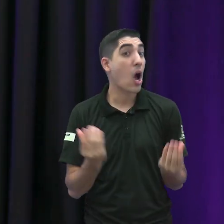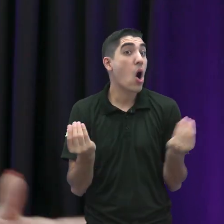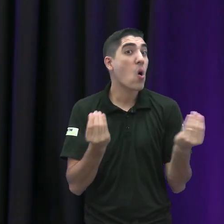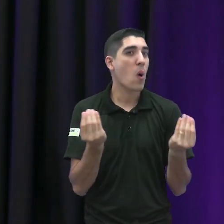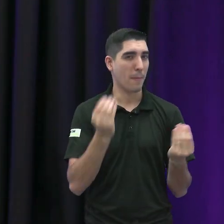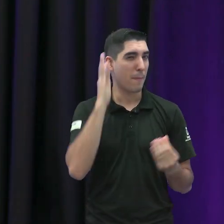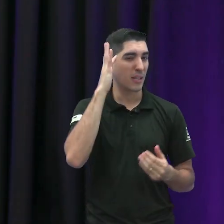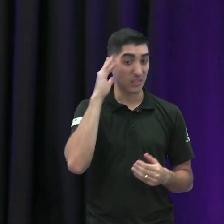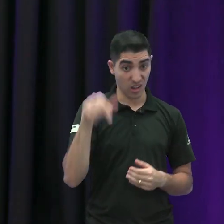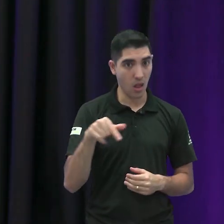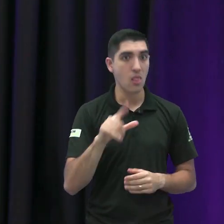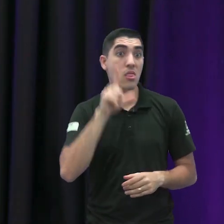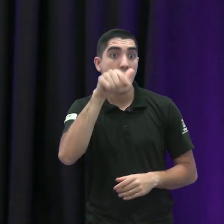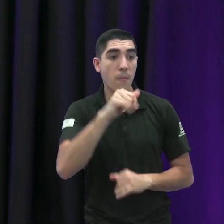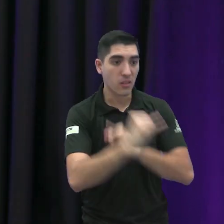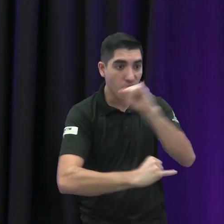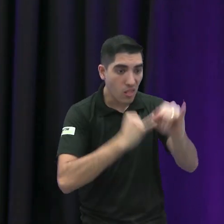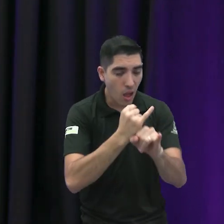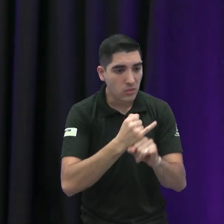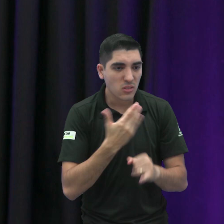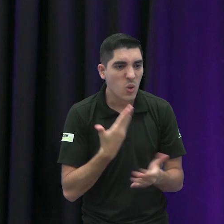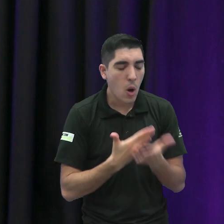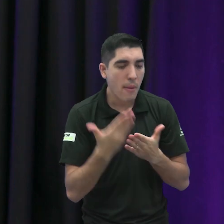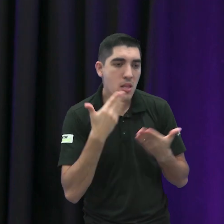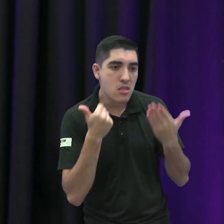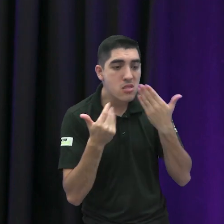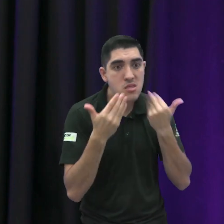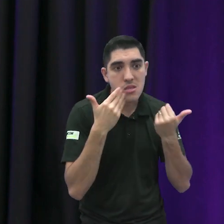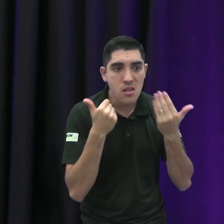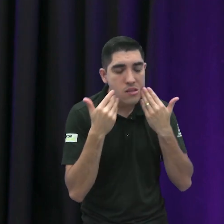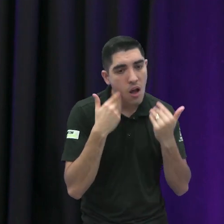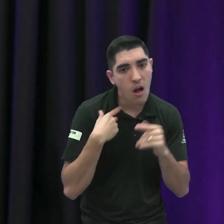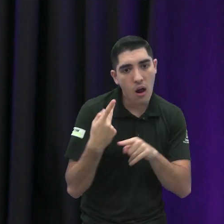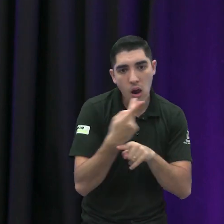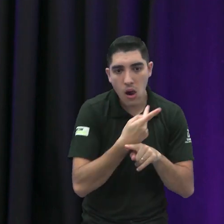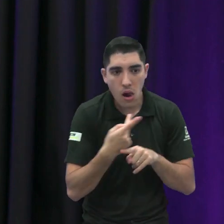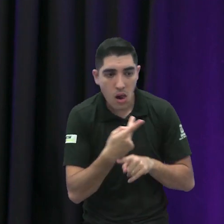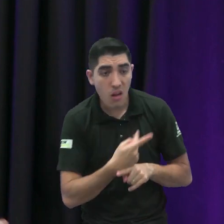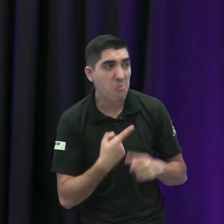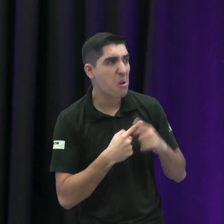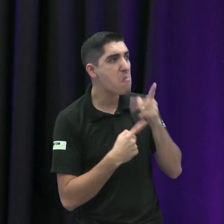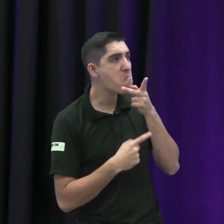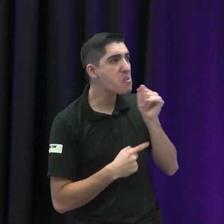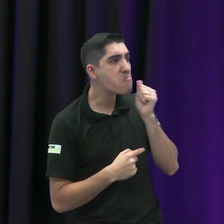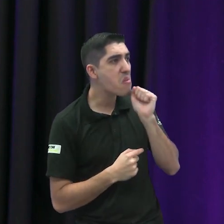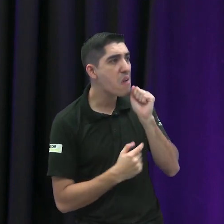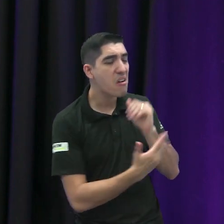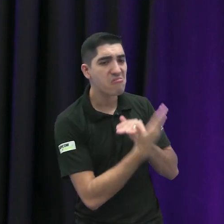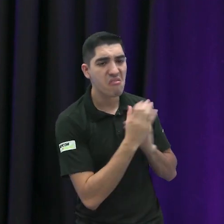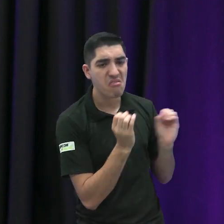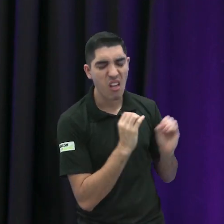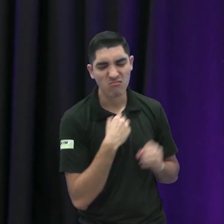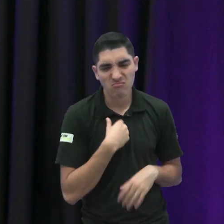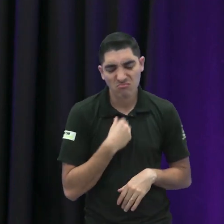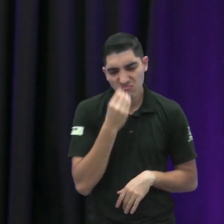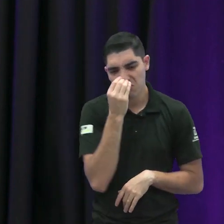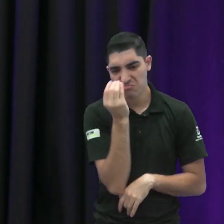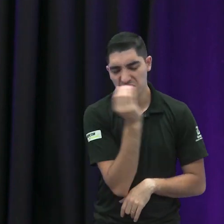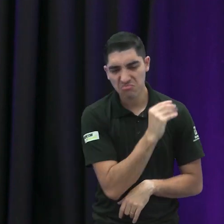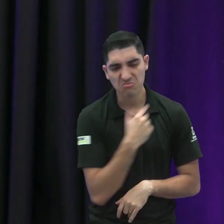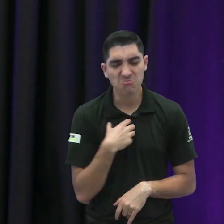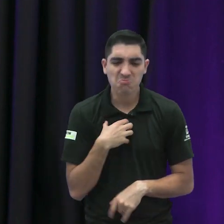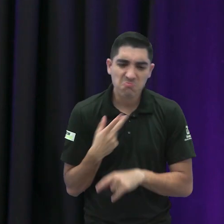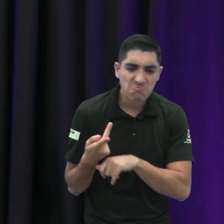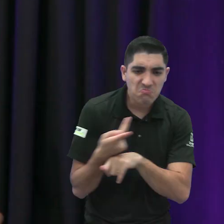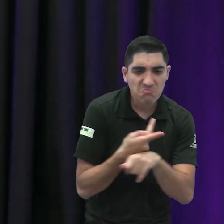que é aberta, que pode tudo, que é a internet, o que vai acontecer? Eles vão buscar, né, por conta dessa carência, coisas que